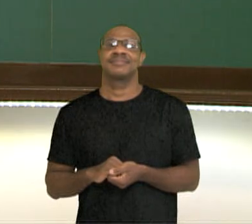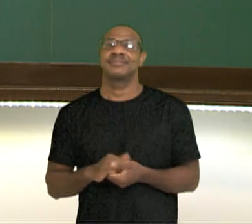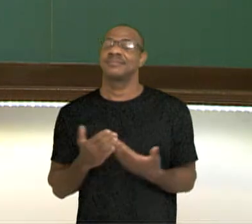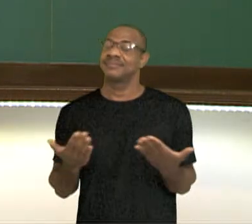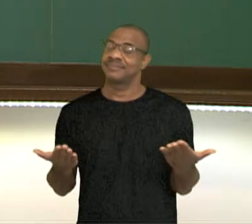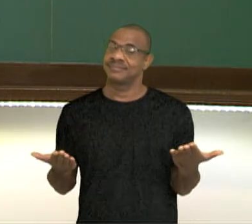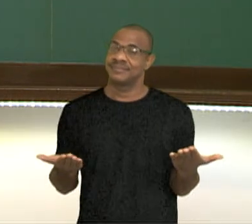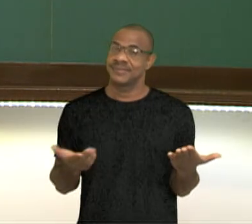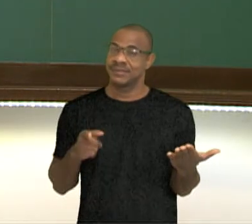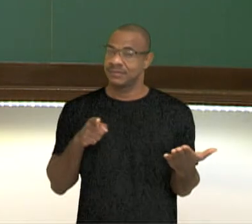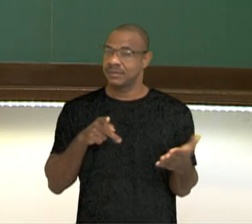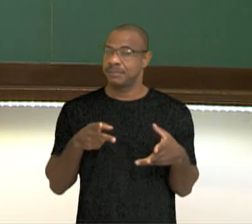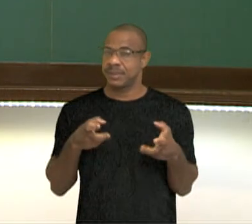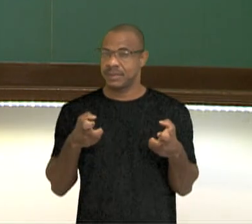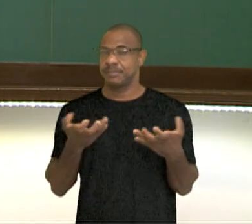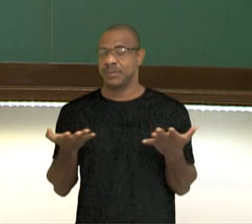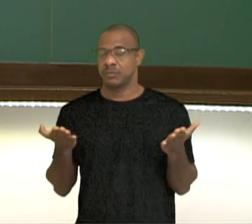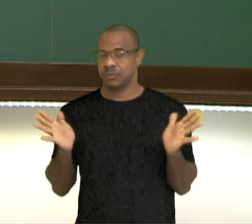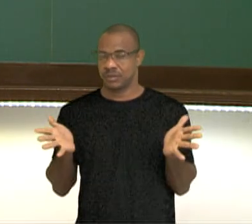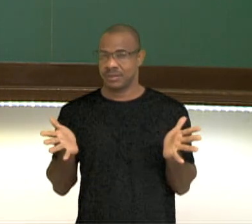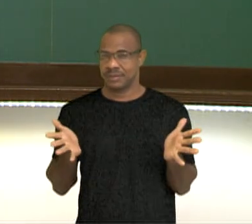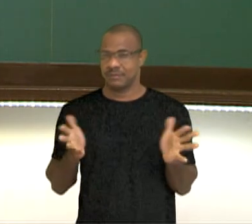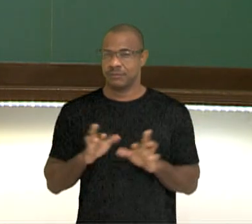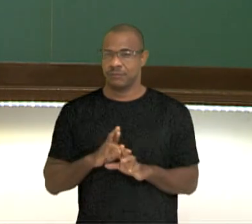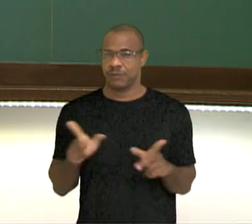Claro que você percebeu a diferença, não é mesmo?